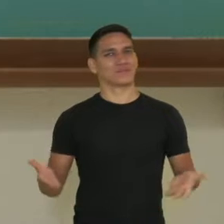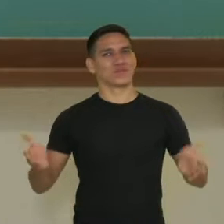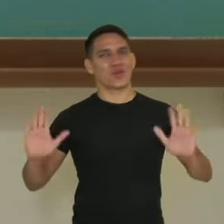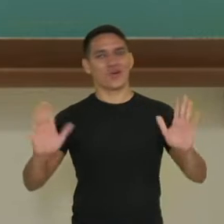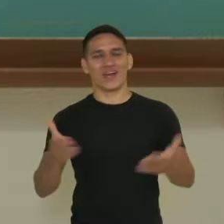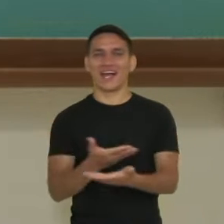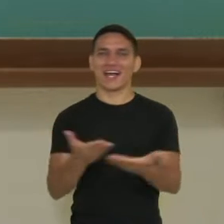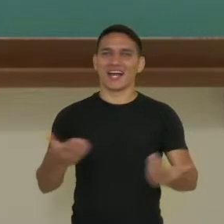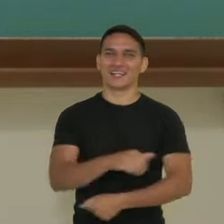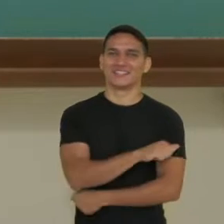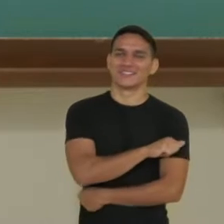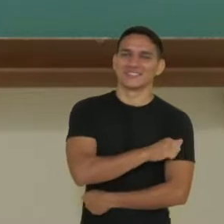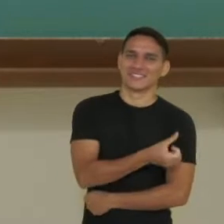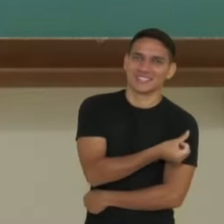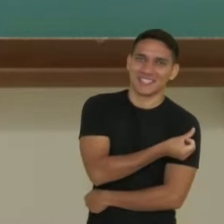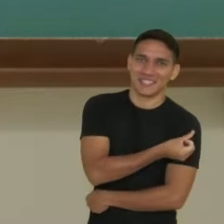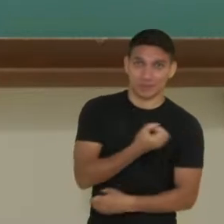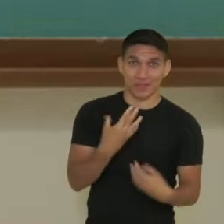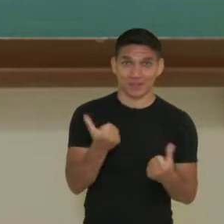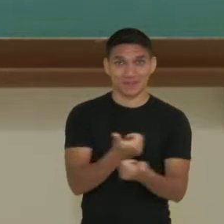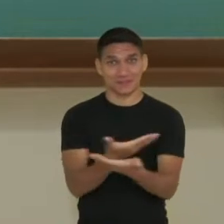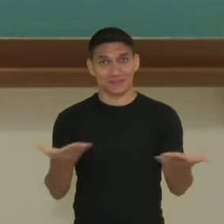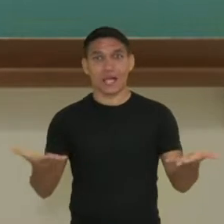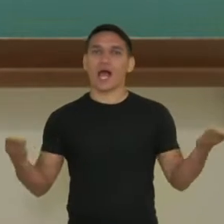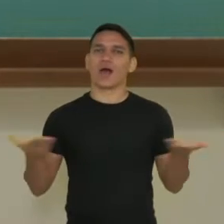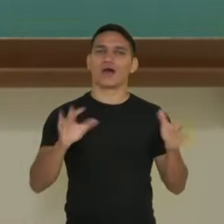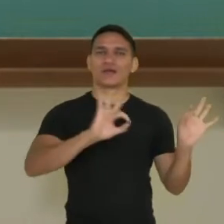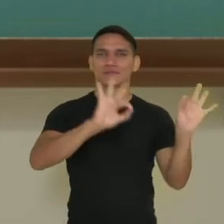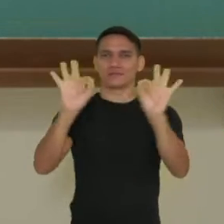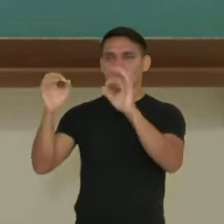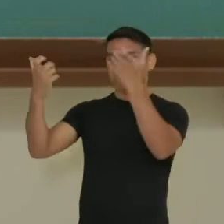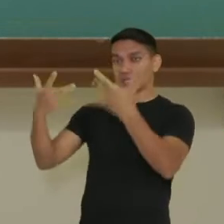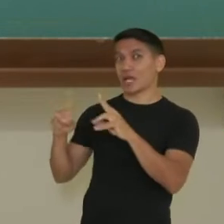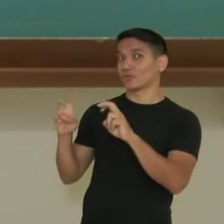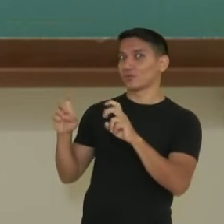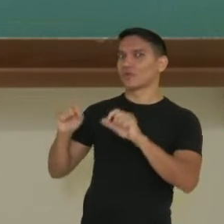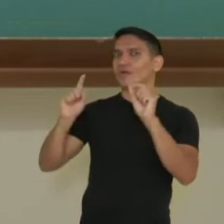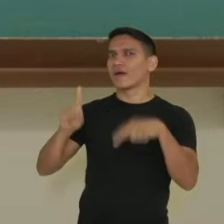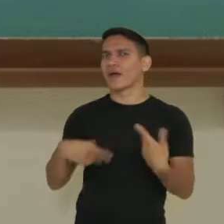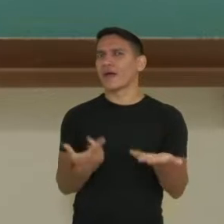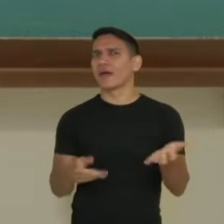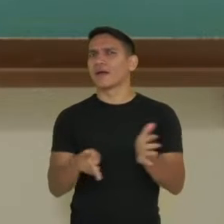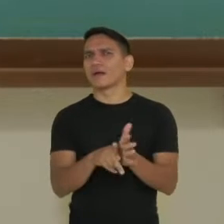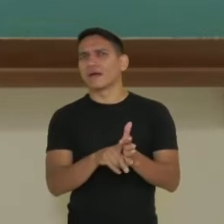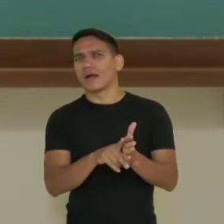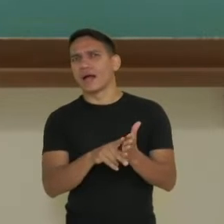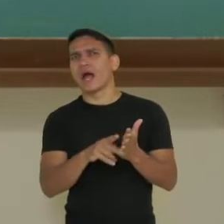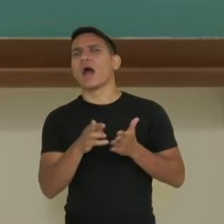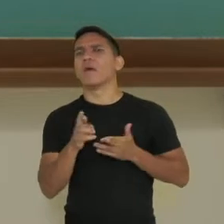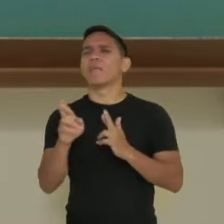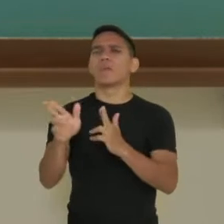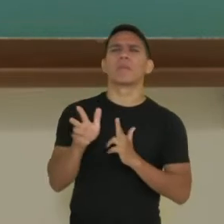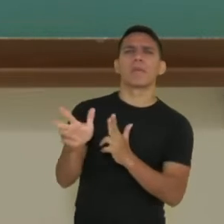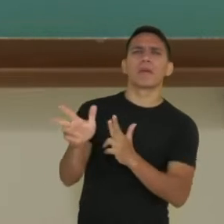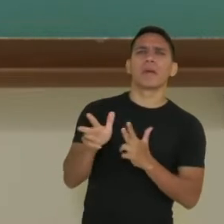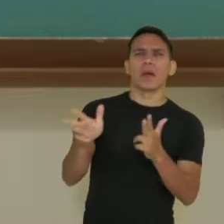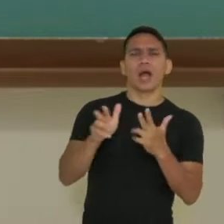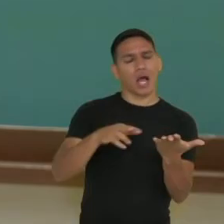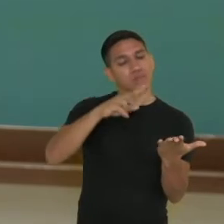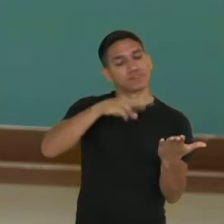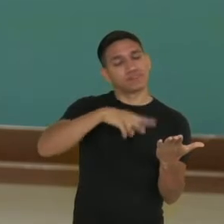Olá, estudantes do sexto ano, tudo bem com vocês? Nesse vídeo vamos falar sobre leitura de reportagem. Acompanhe aqui comigo.